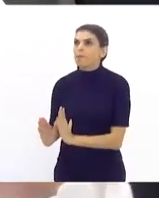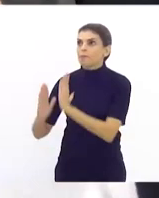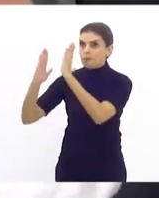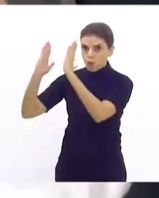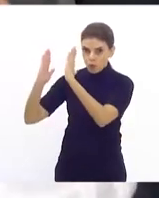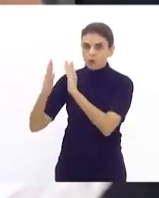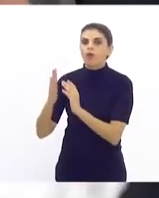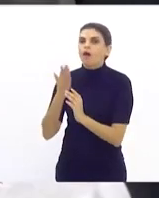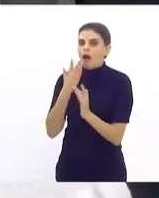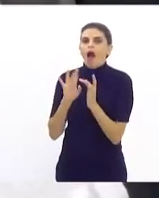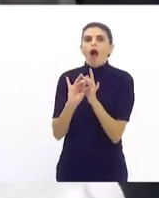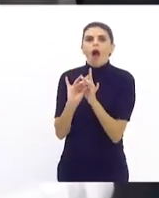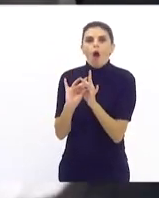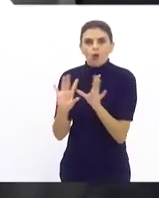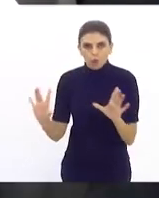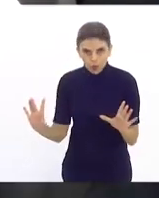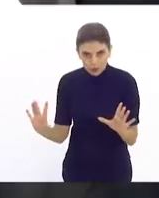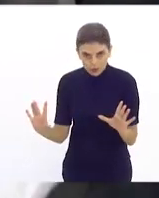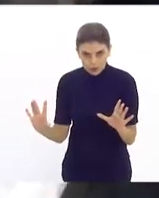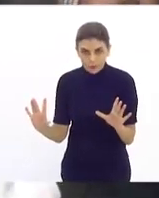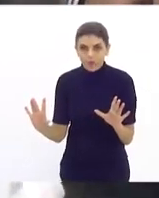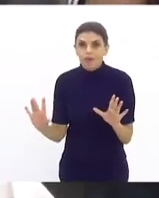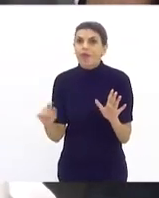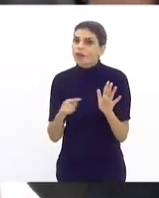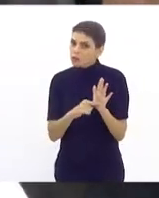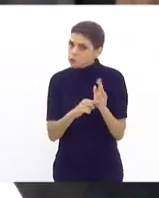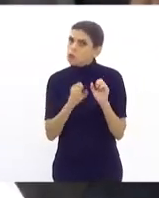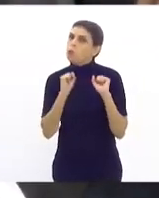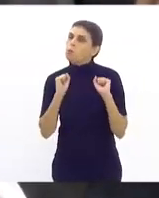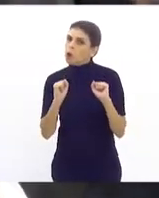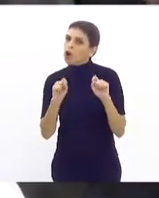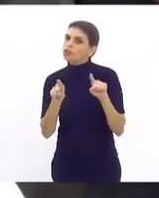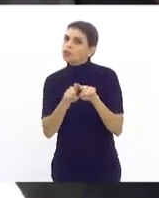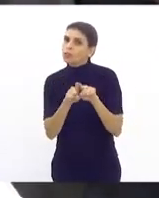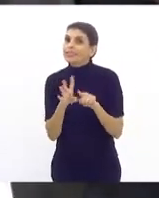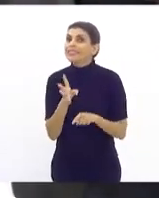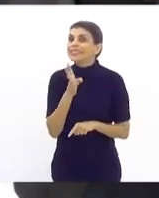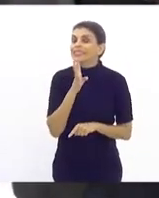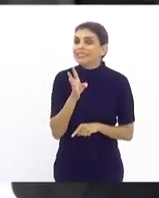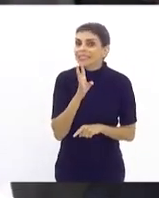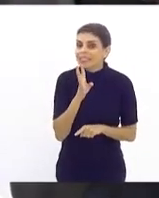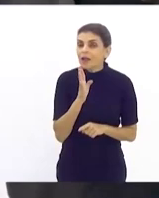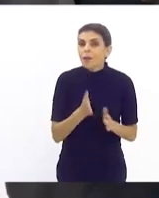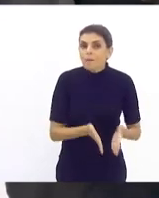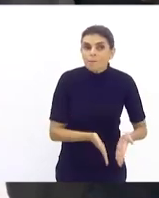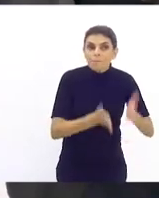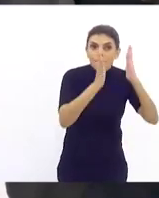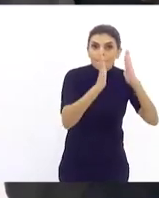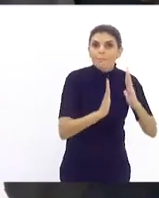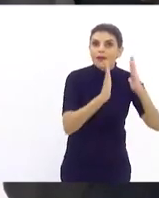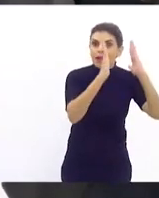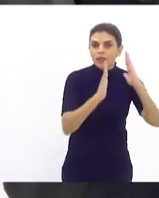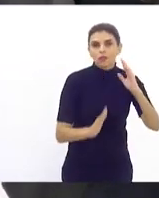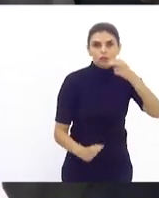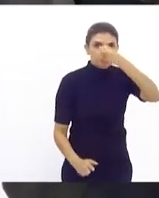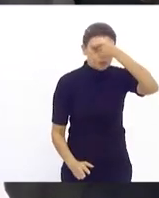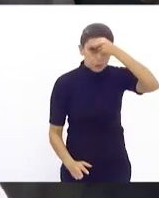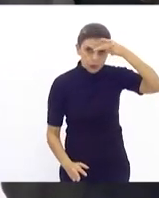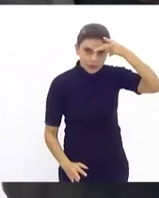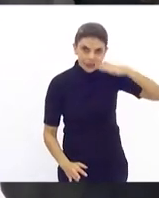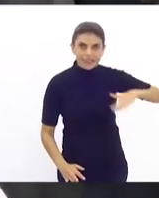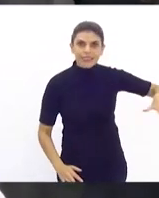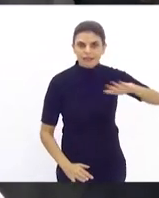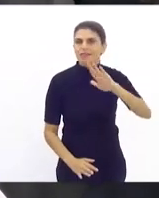original autoriza, é autorizativa. Isso afetaria também os prédios municipais. Né? E